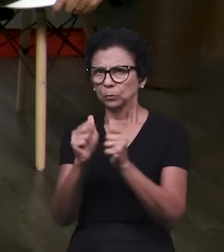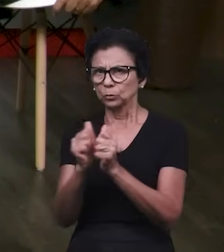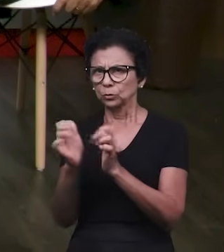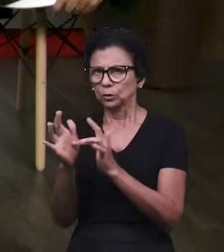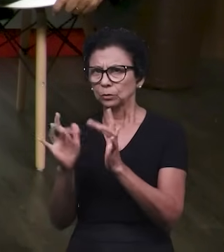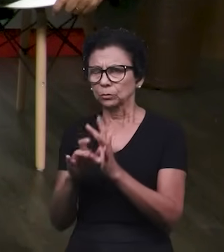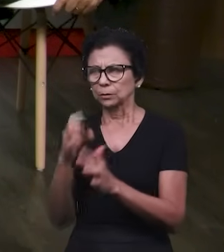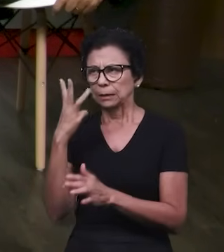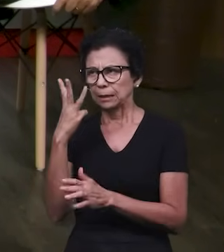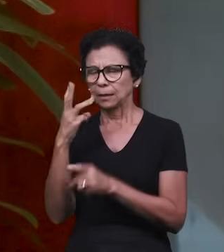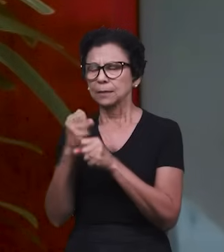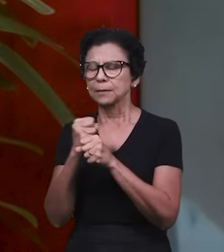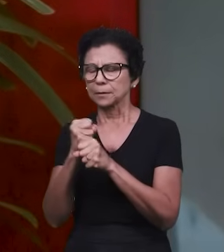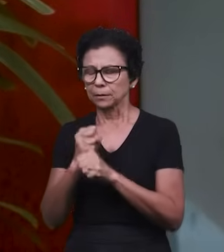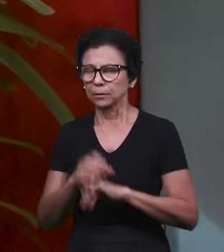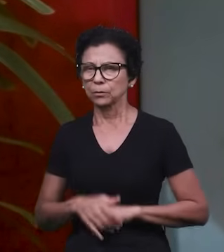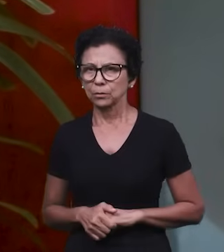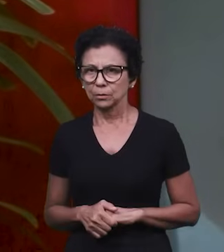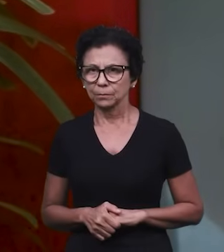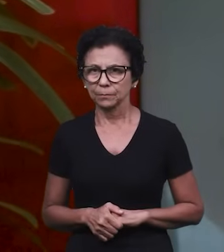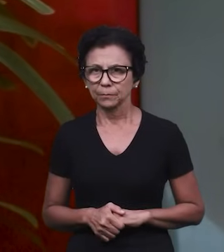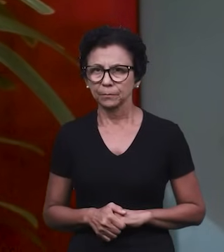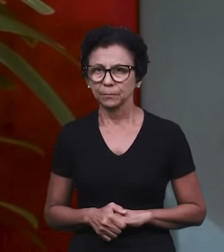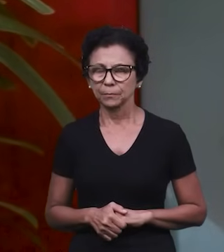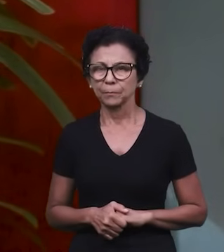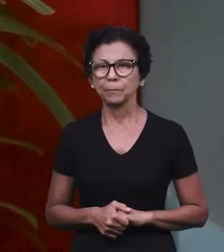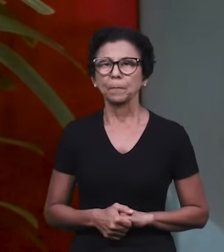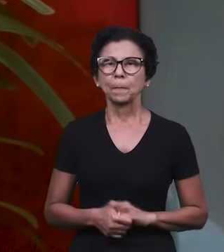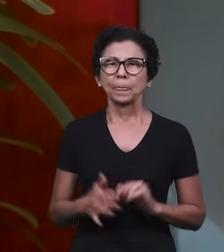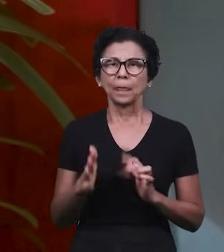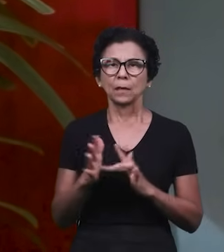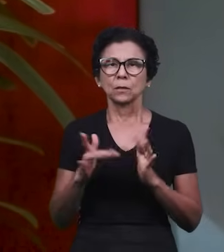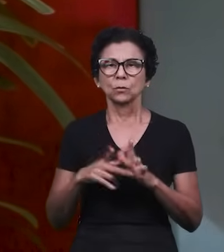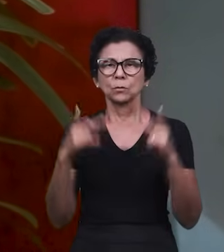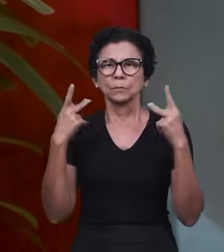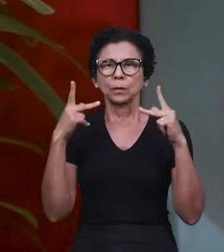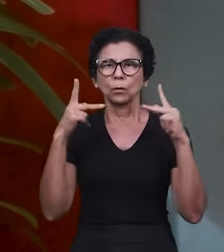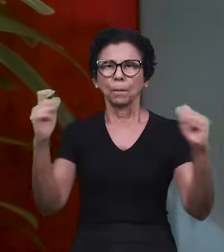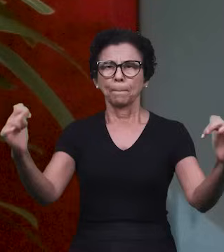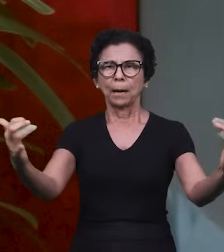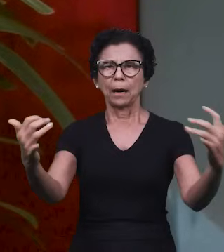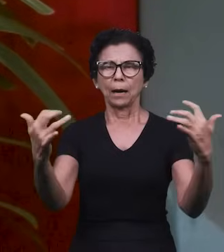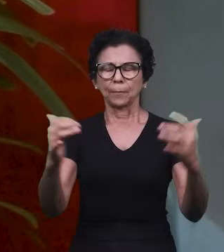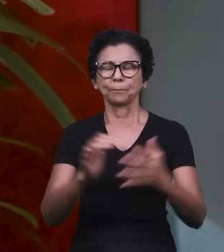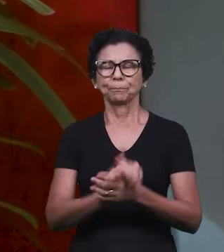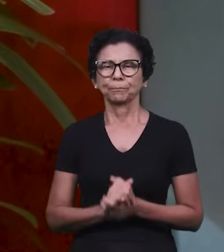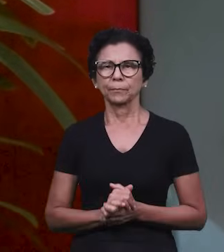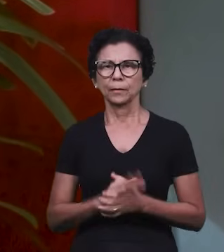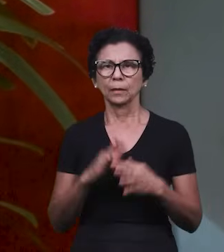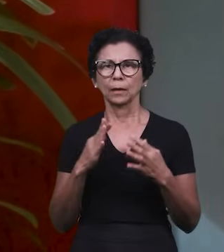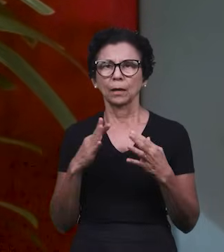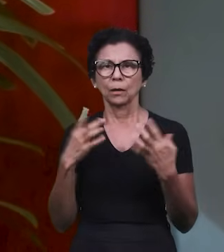Jesus pregou para multidões, os discípulos ouviram as mensagens. Em um determinado momento, o Senhor Jesus contou a parábola do